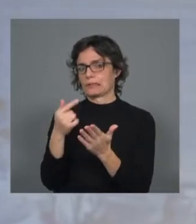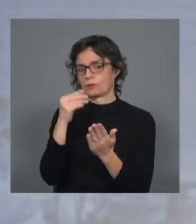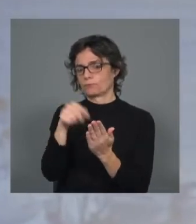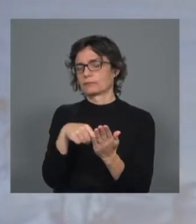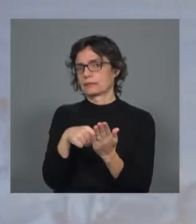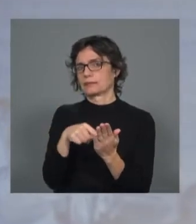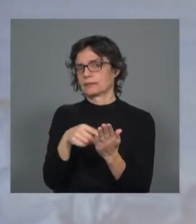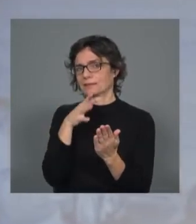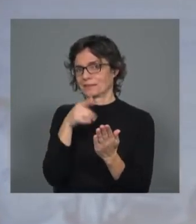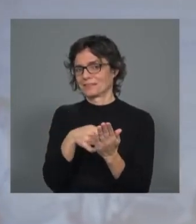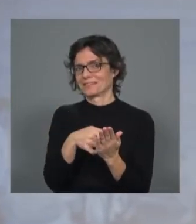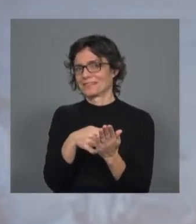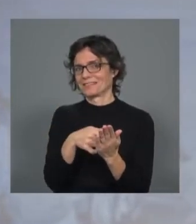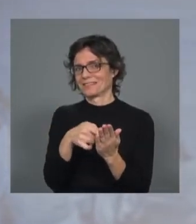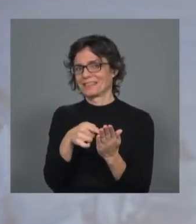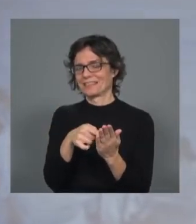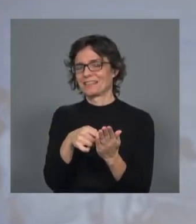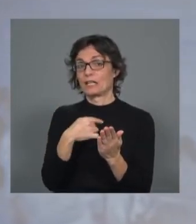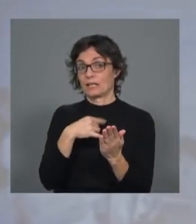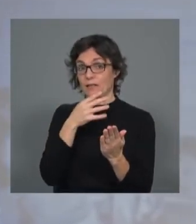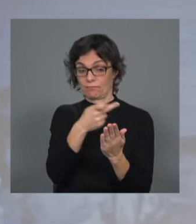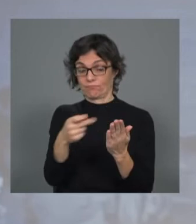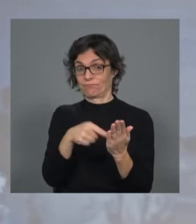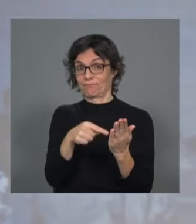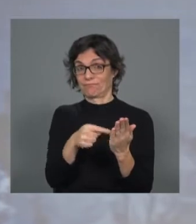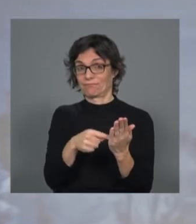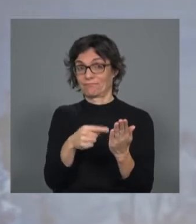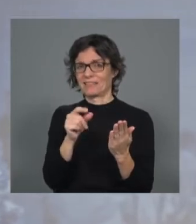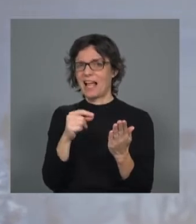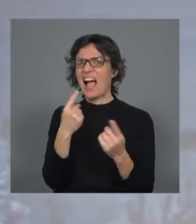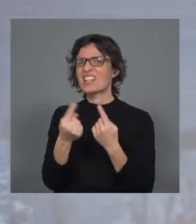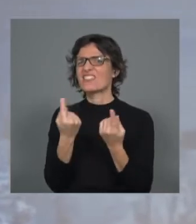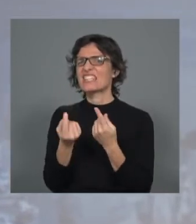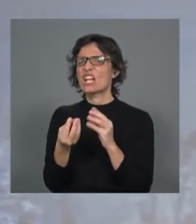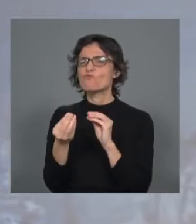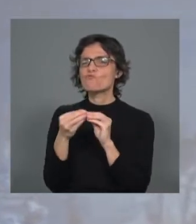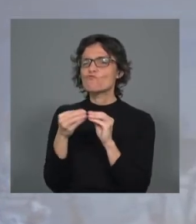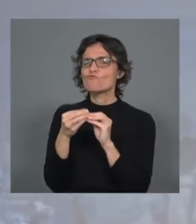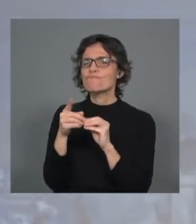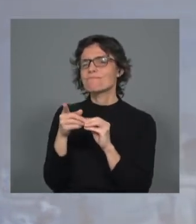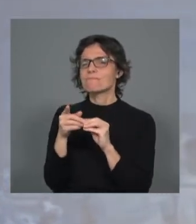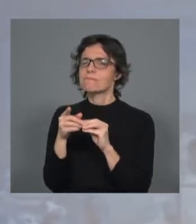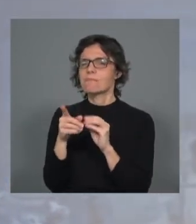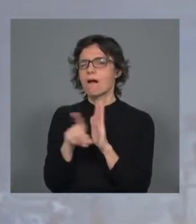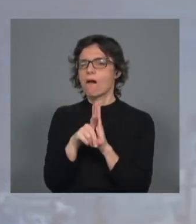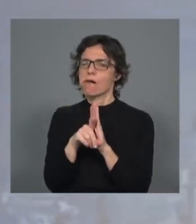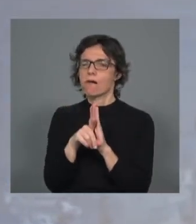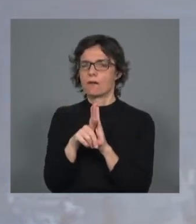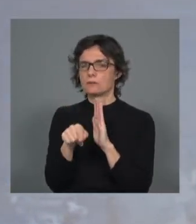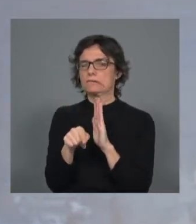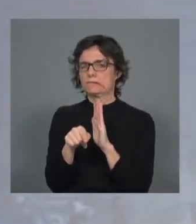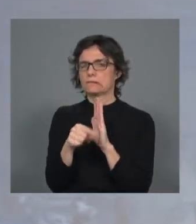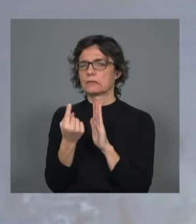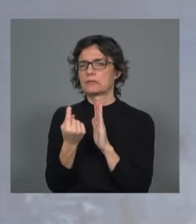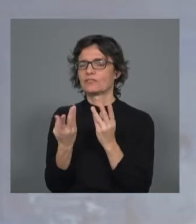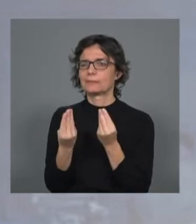onde chegam, e cito, a referir até algumas artimanhas legais, não é? Que às vezes tornam e permanecem e